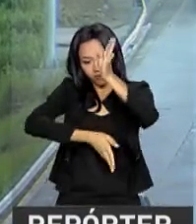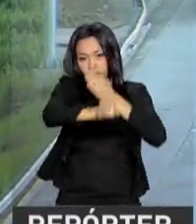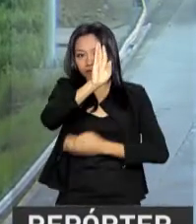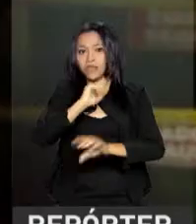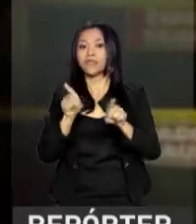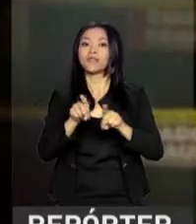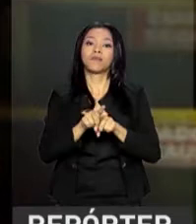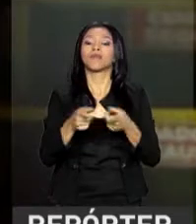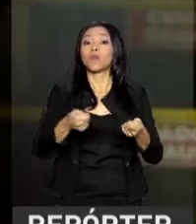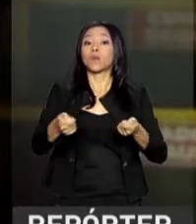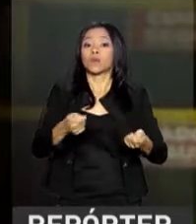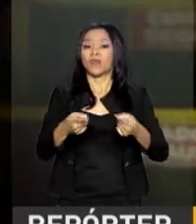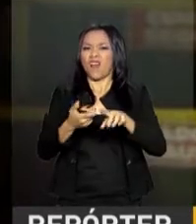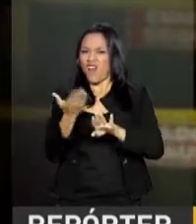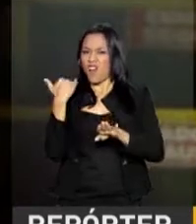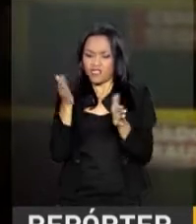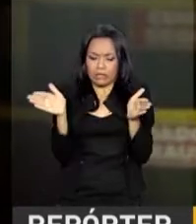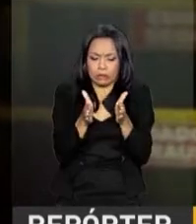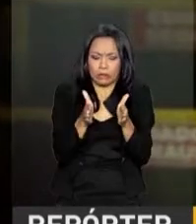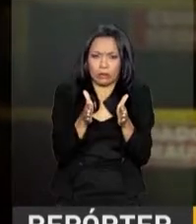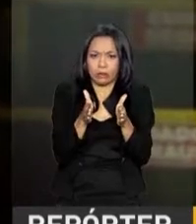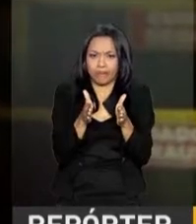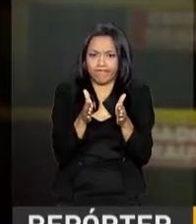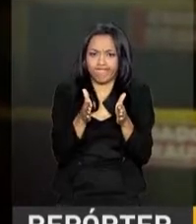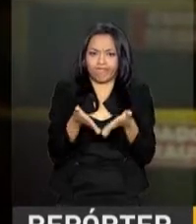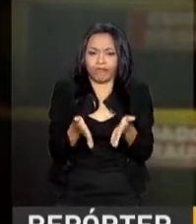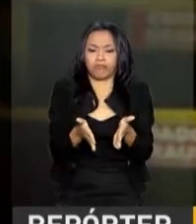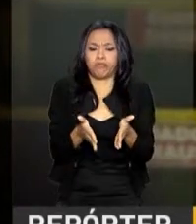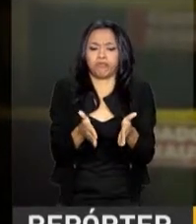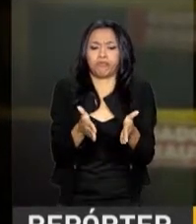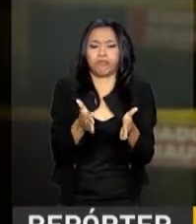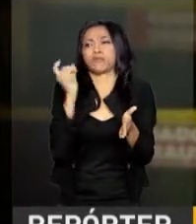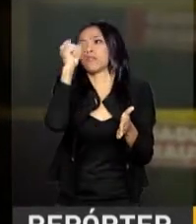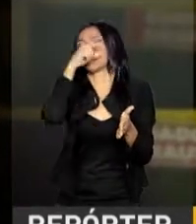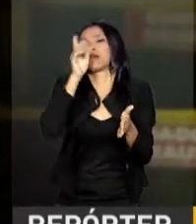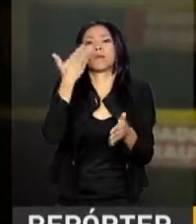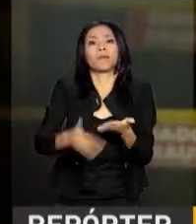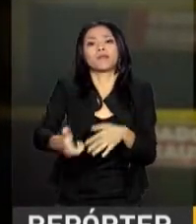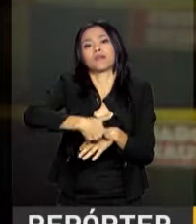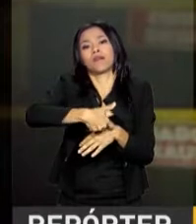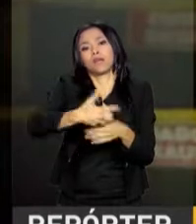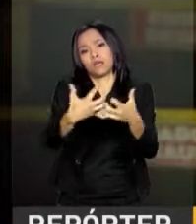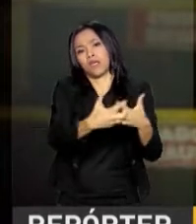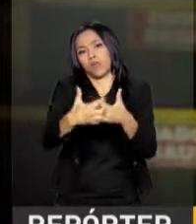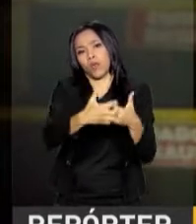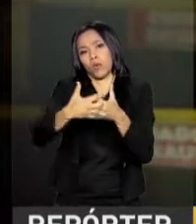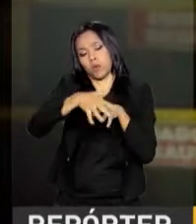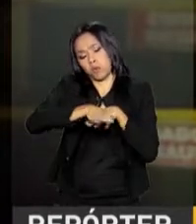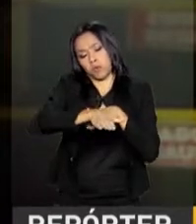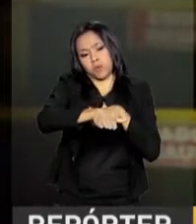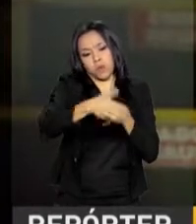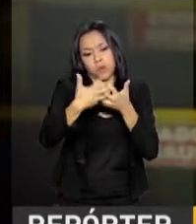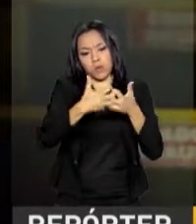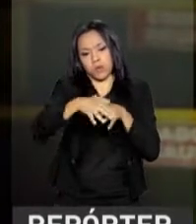rodoviário antes era uma pista estreita a gente perdia muito tempo a fazer ultrapassagens caminhões então hoje como